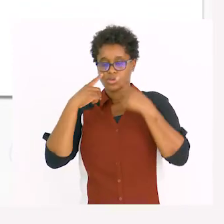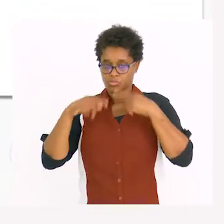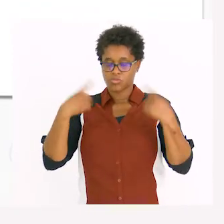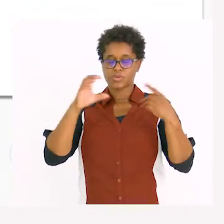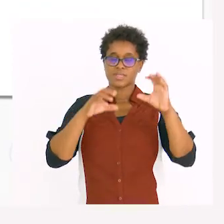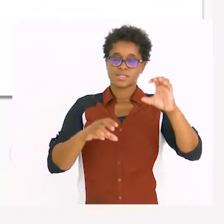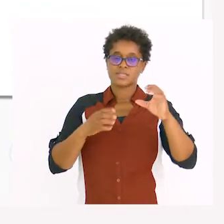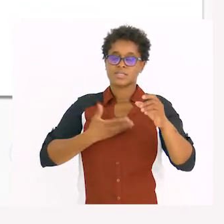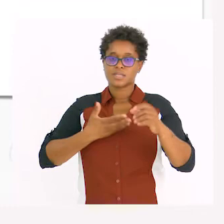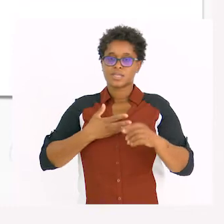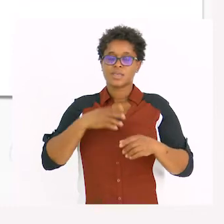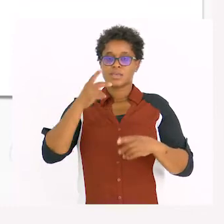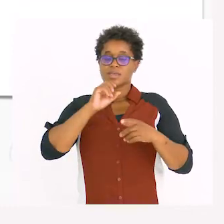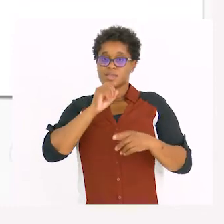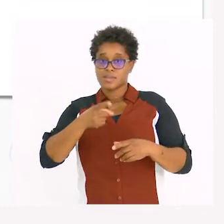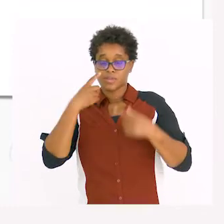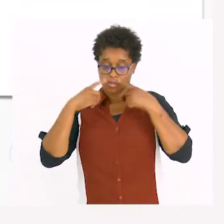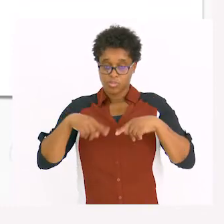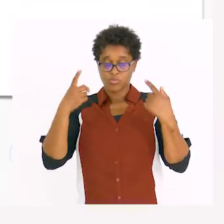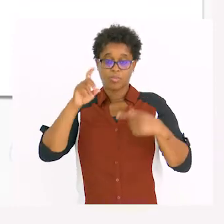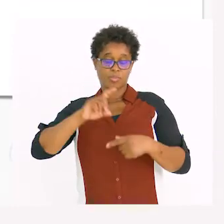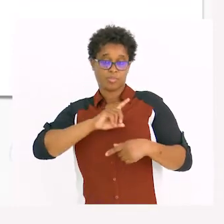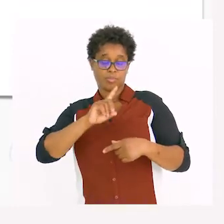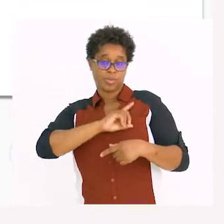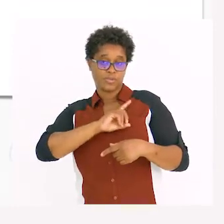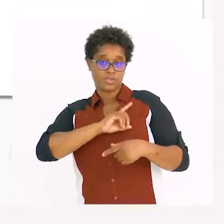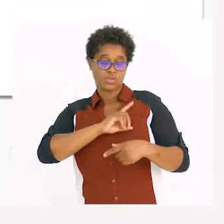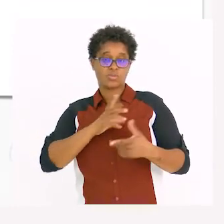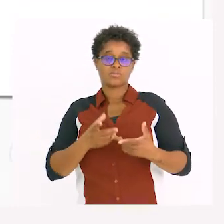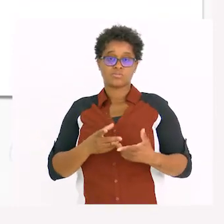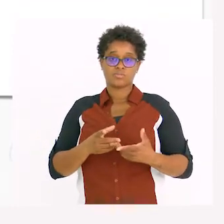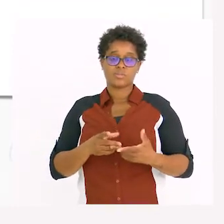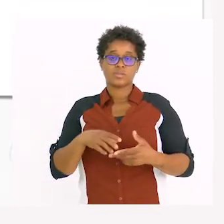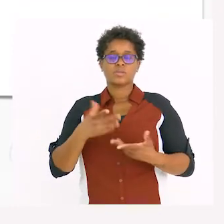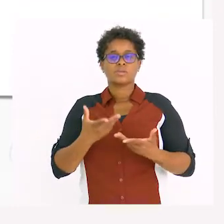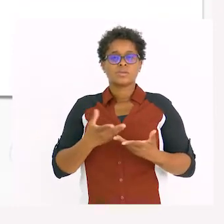pública, privatizações e poluição. Qual é a opção correta?